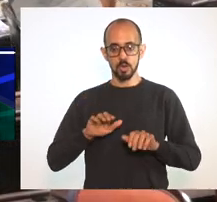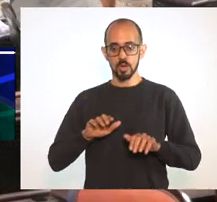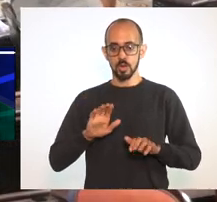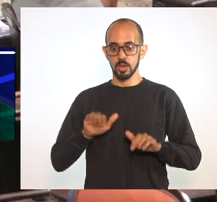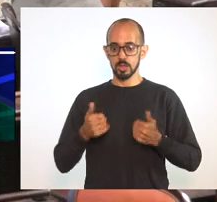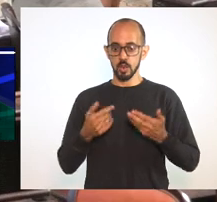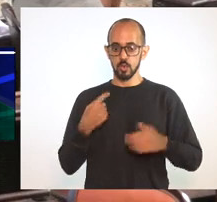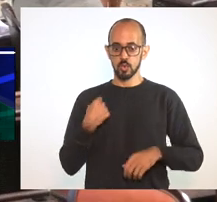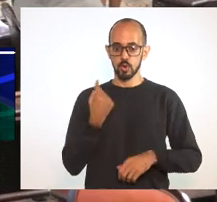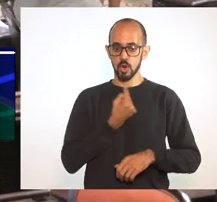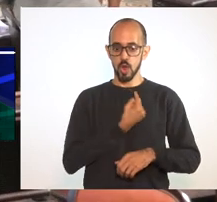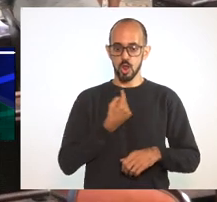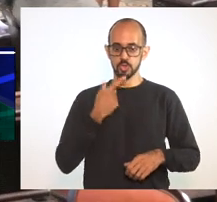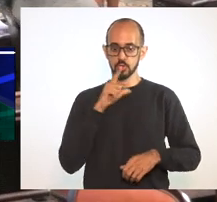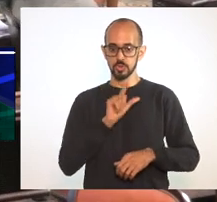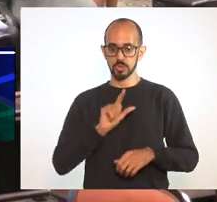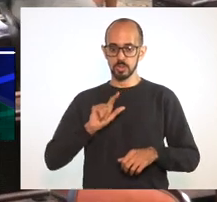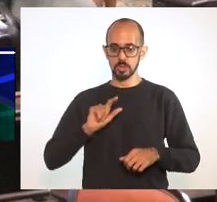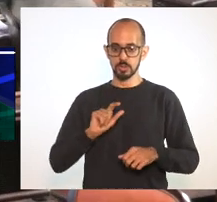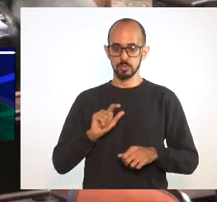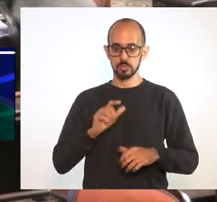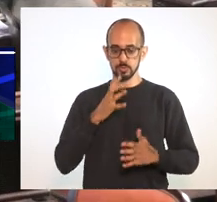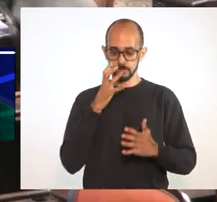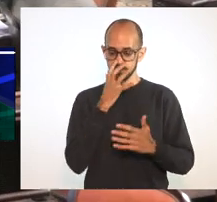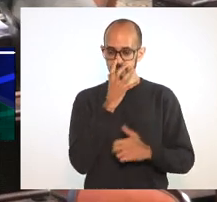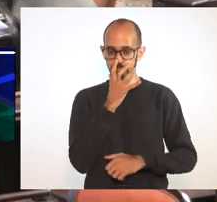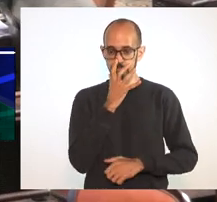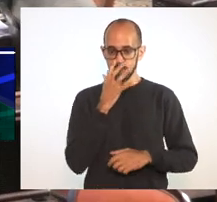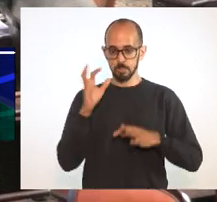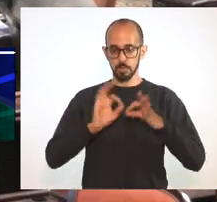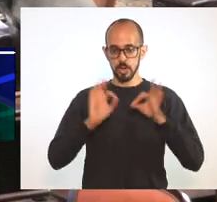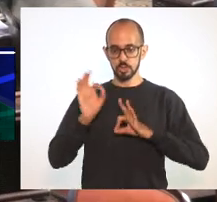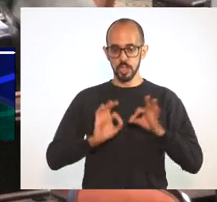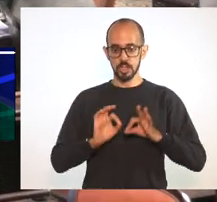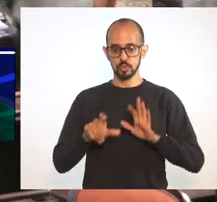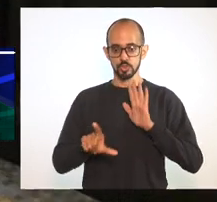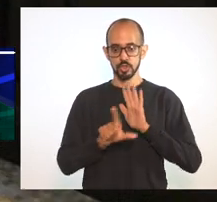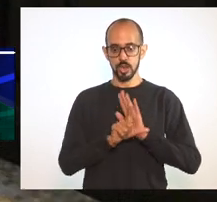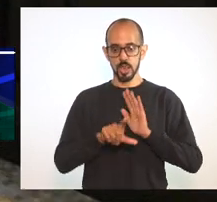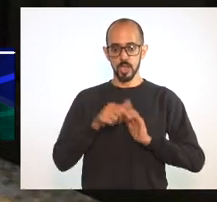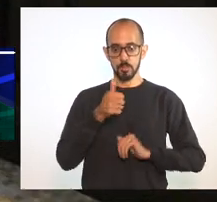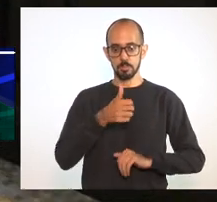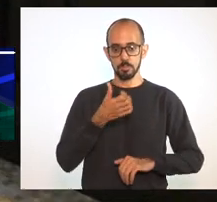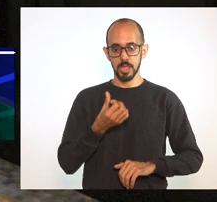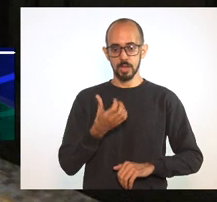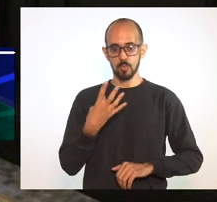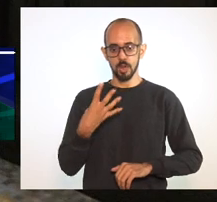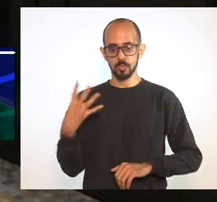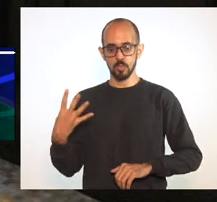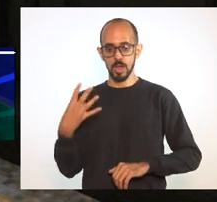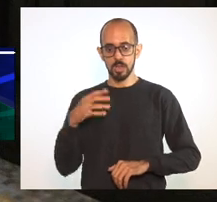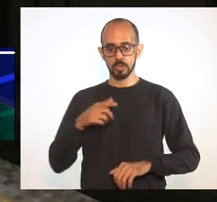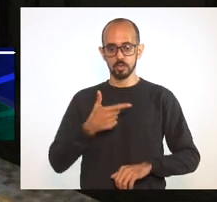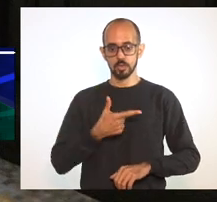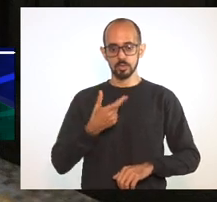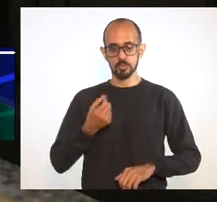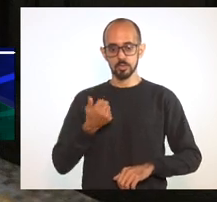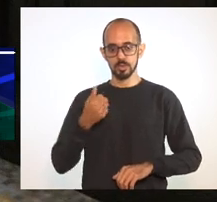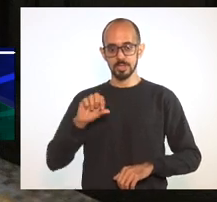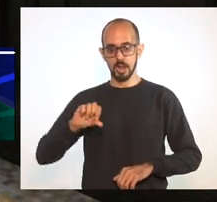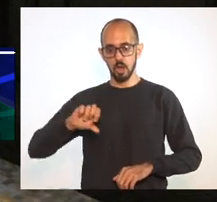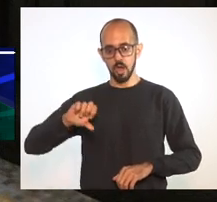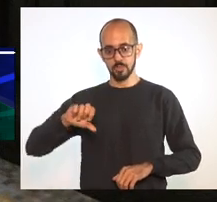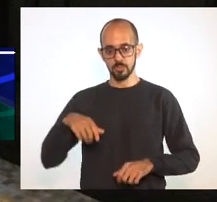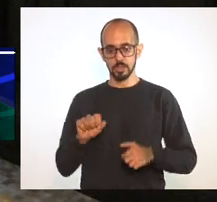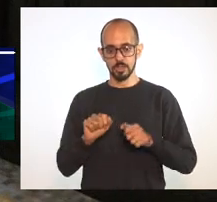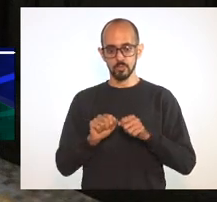pudemos apreciar no dia de hoje o projeto de lei 1644 de 2019, que institui o